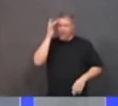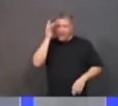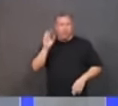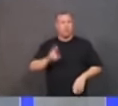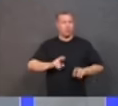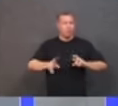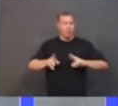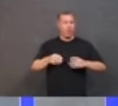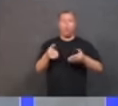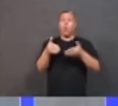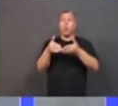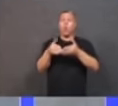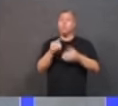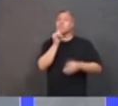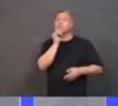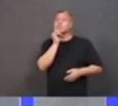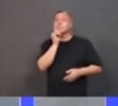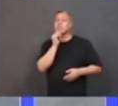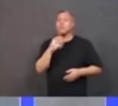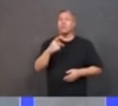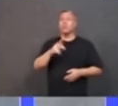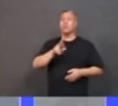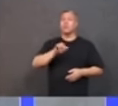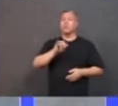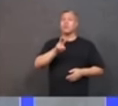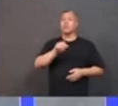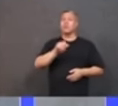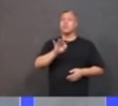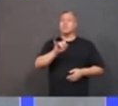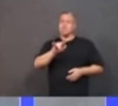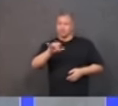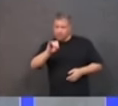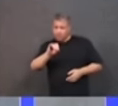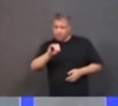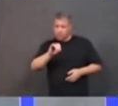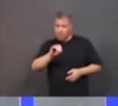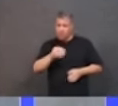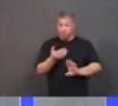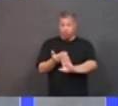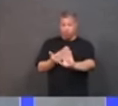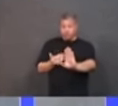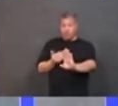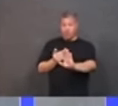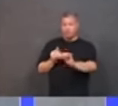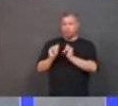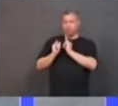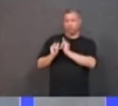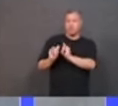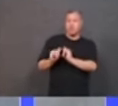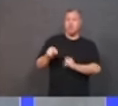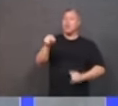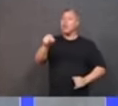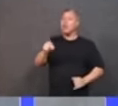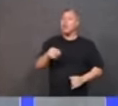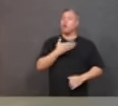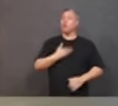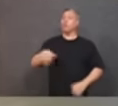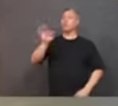das atividades fins das universidades, retirando do governo federal o seu dever de financiar essas instituições?